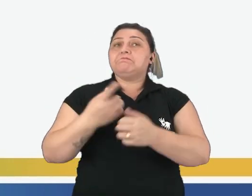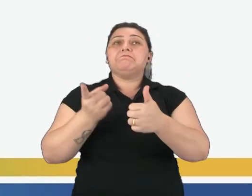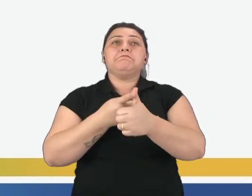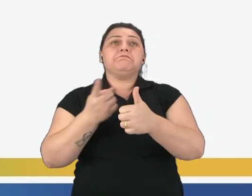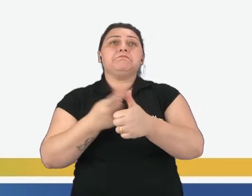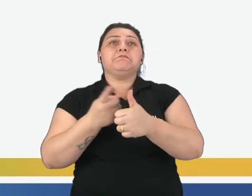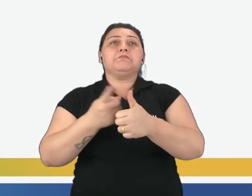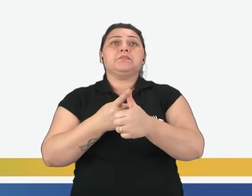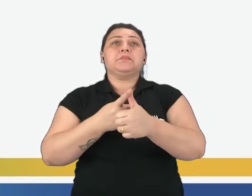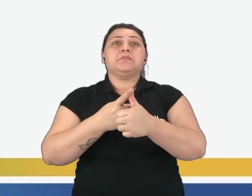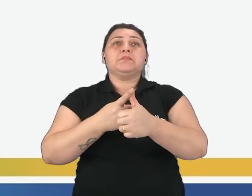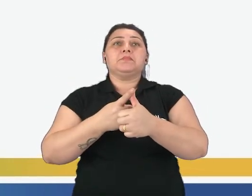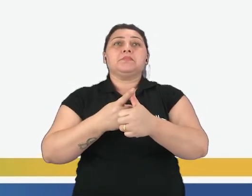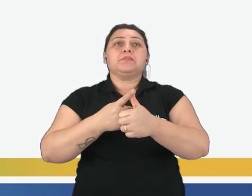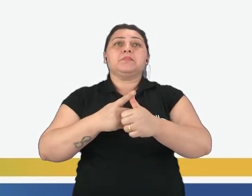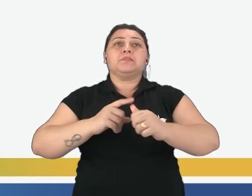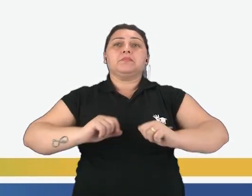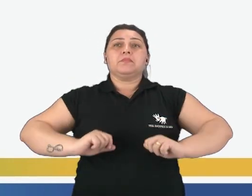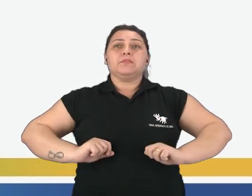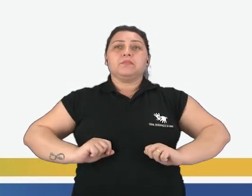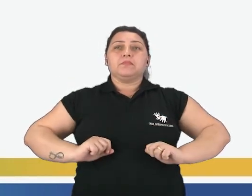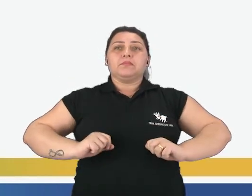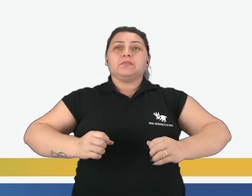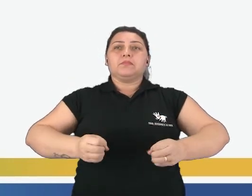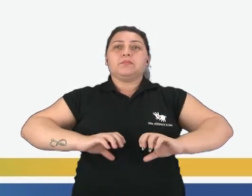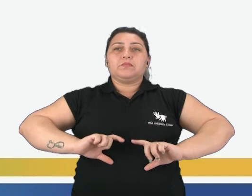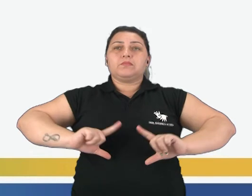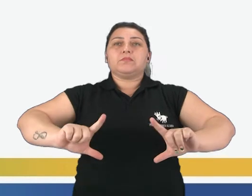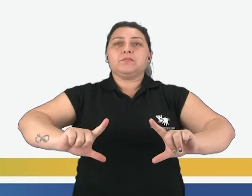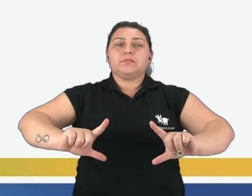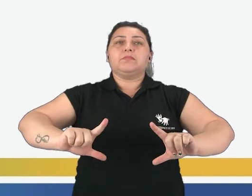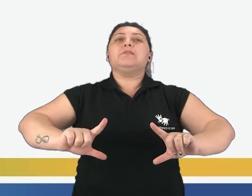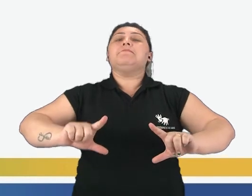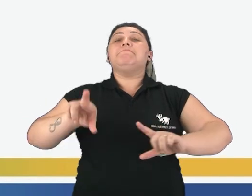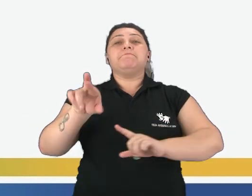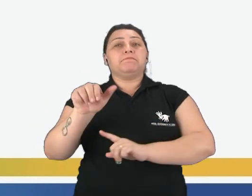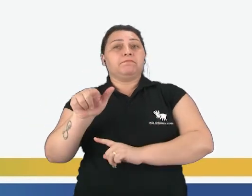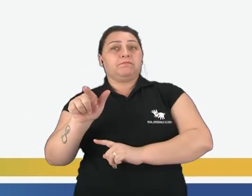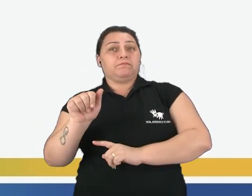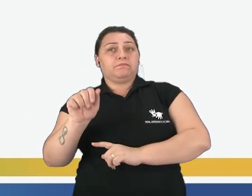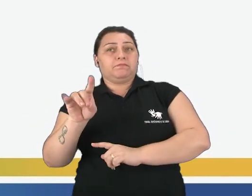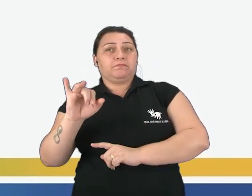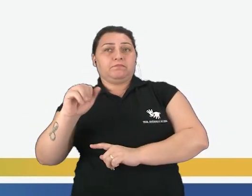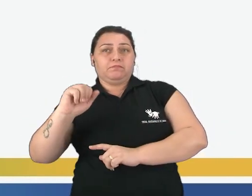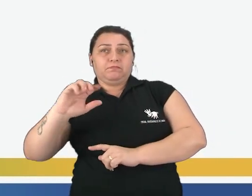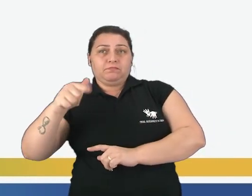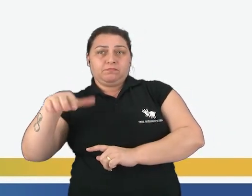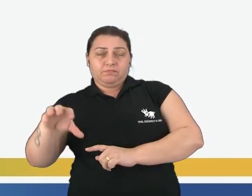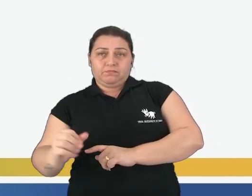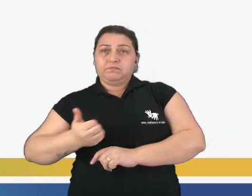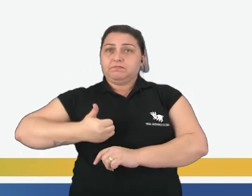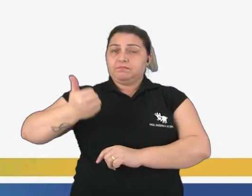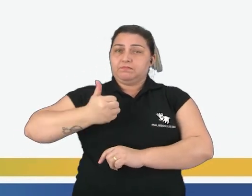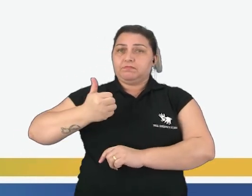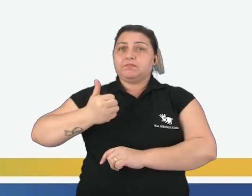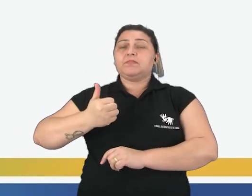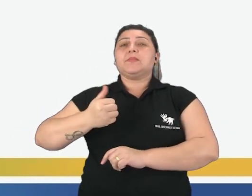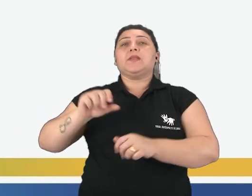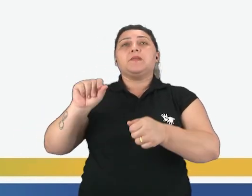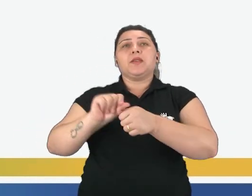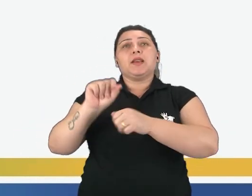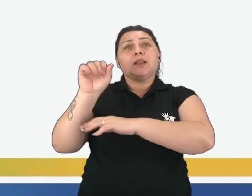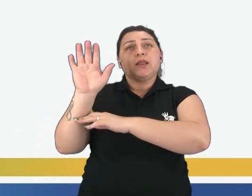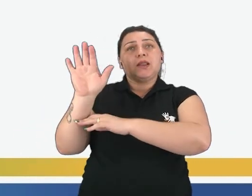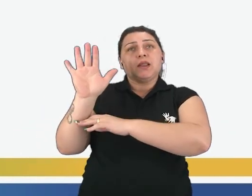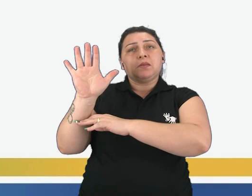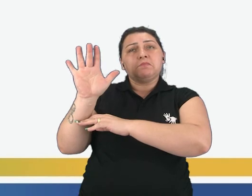o raio-x, pessoal. O raio-x é muito antigo, foi junto com a descoberta da radiação, né? A primeira radiografia foi uma mão,